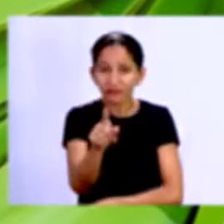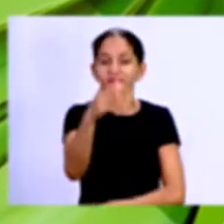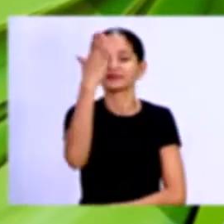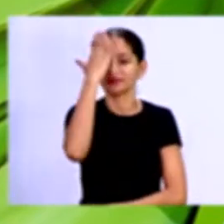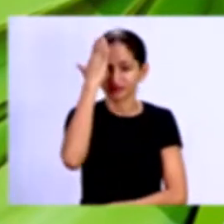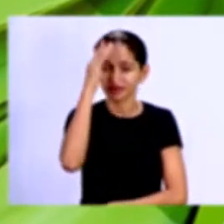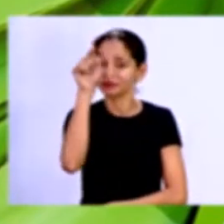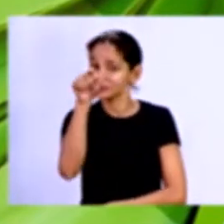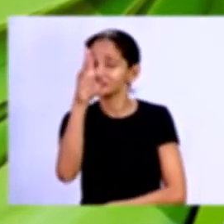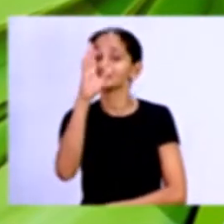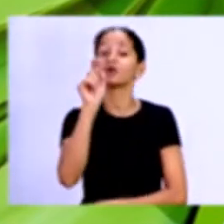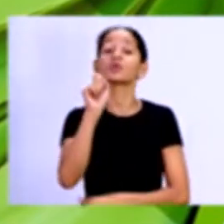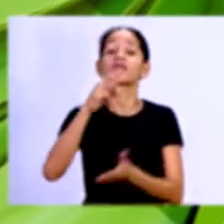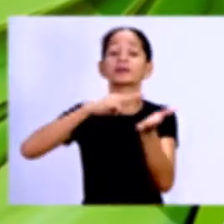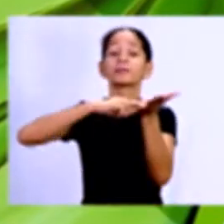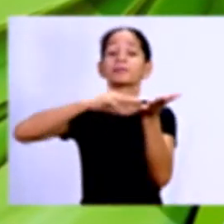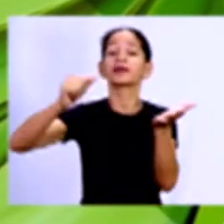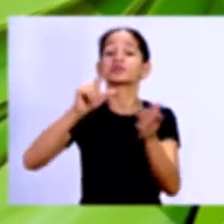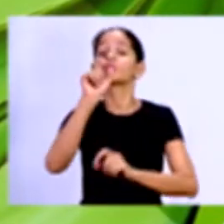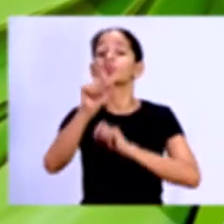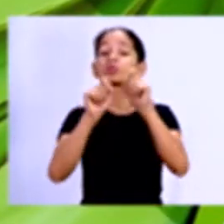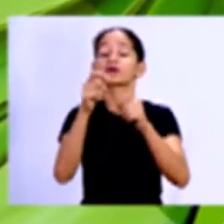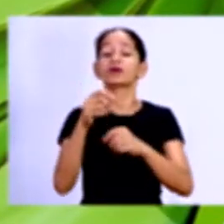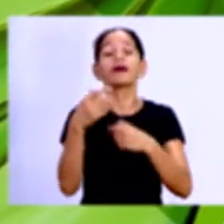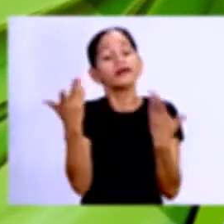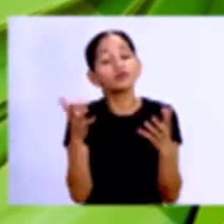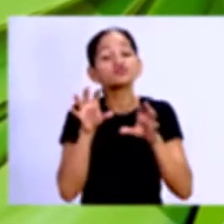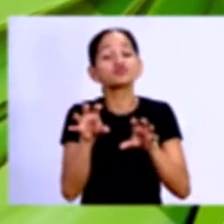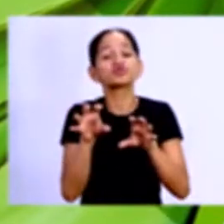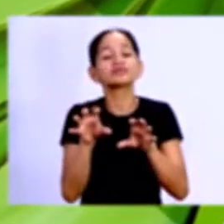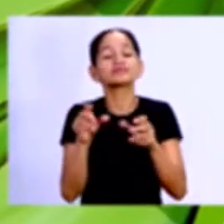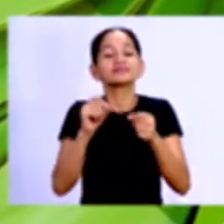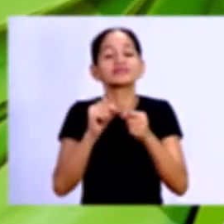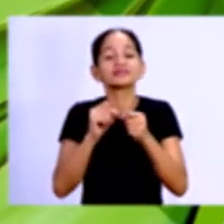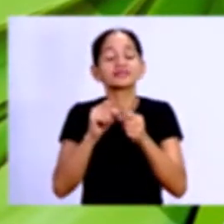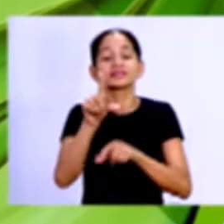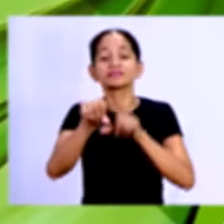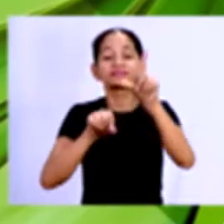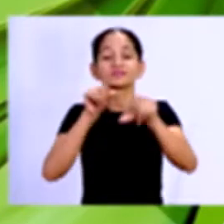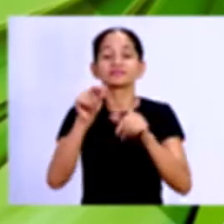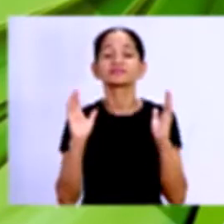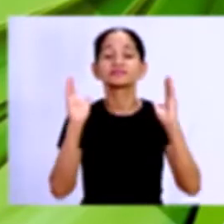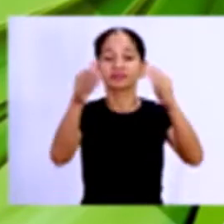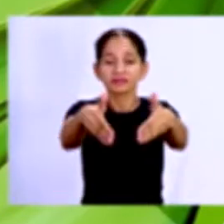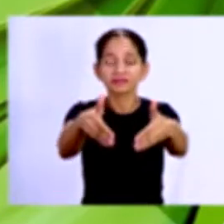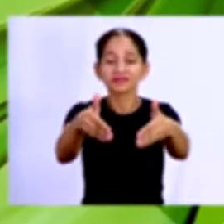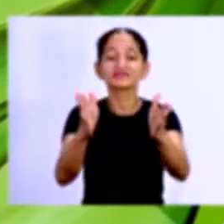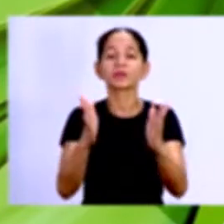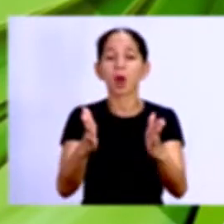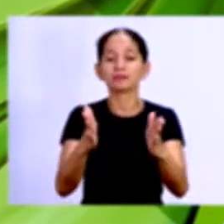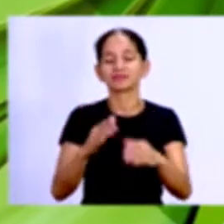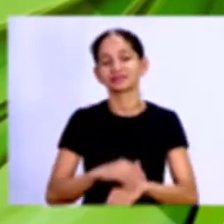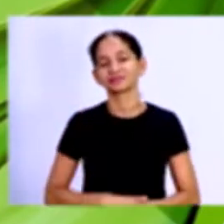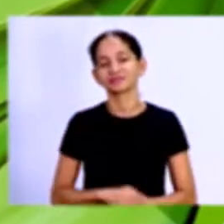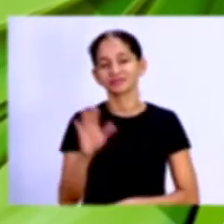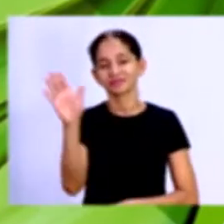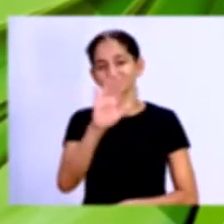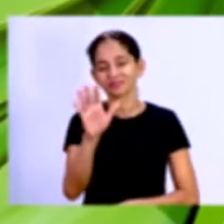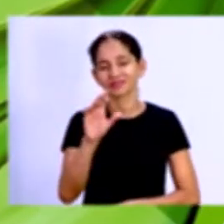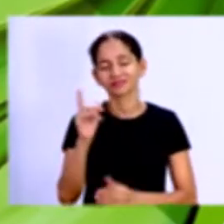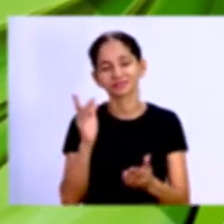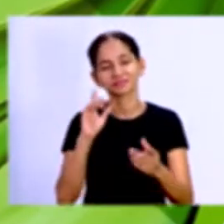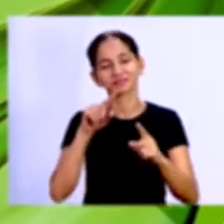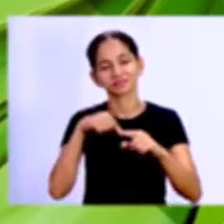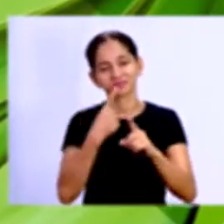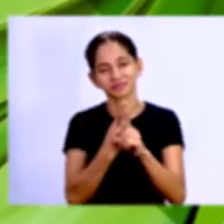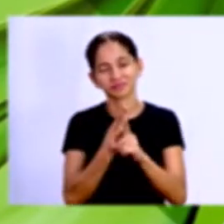sabe, metodologia nada mais é do que a maneira, o jeito que se escolhe para chegar a um determinado objetivo. Tchau e até